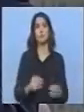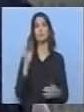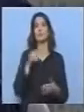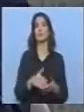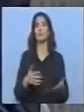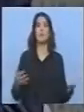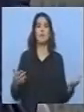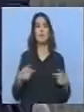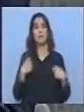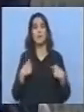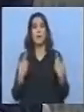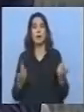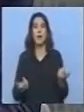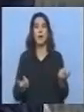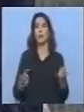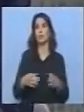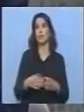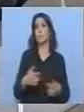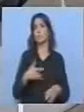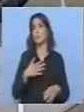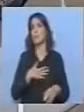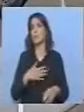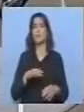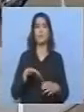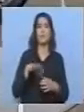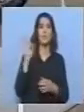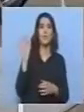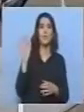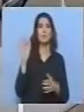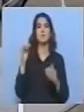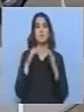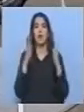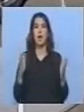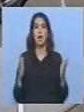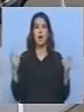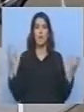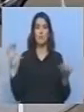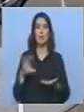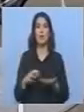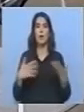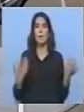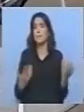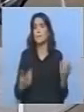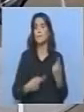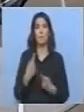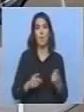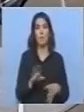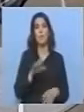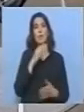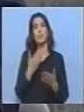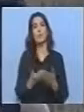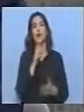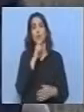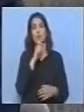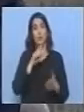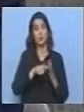de iniciativas confessionais ou não confessionais, de fundações, de sociedades comerciais, mas que de alguma forma possam dar oportunidade para que